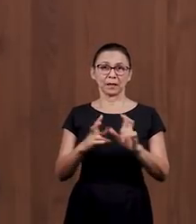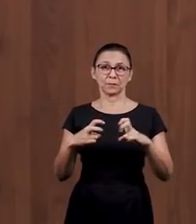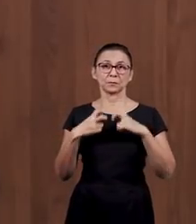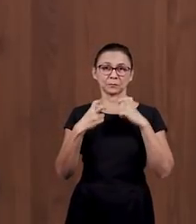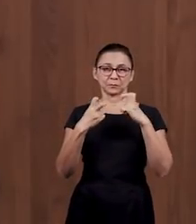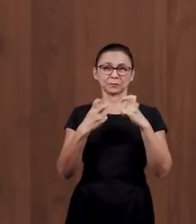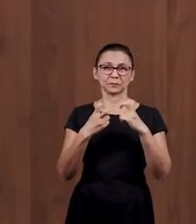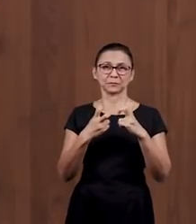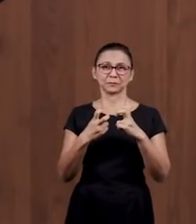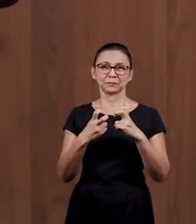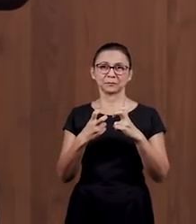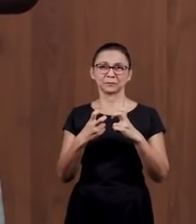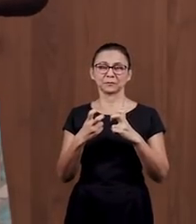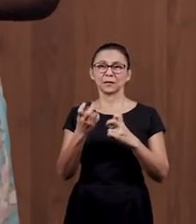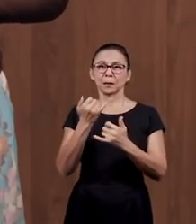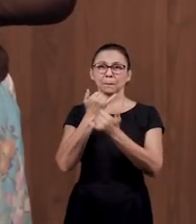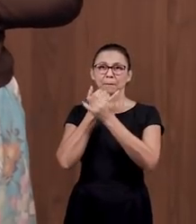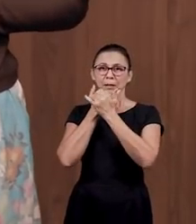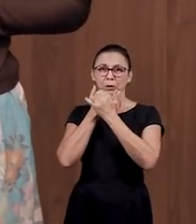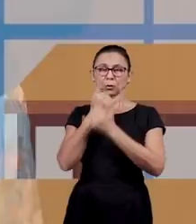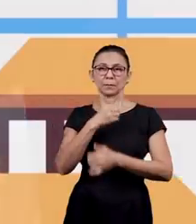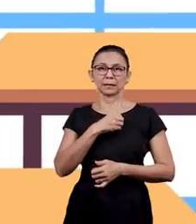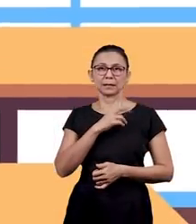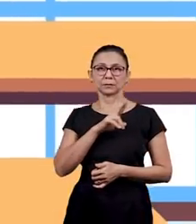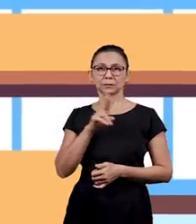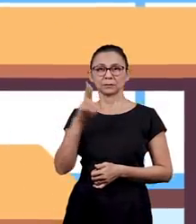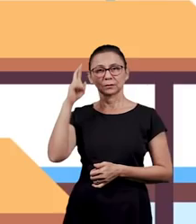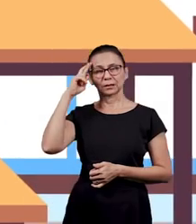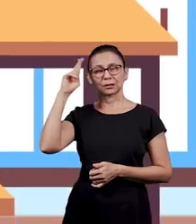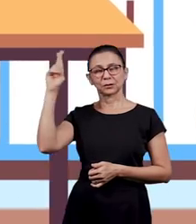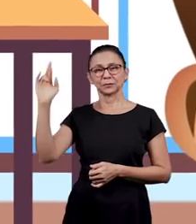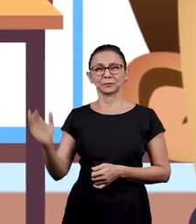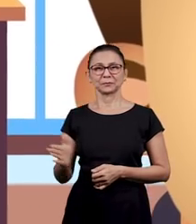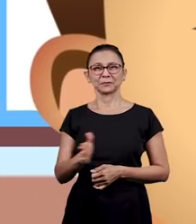de clamor ao Senhor. Perdoa-me, Senhor.